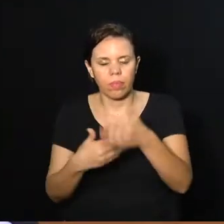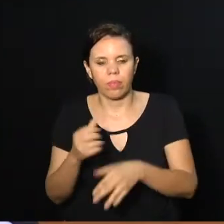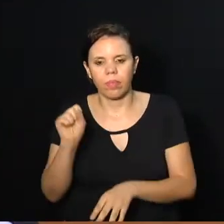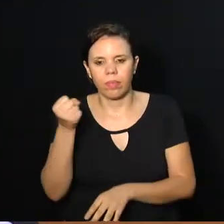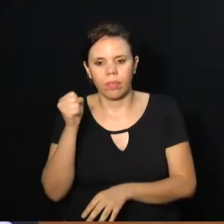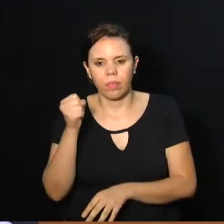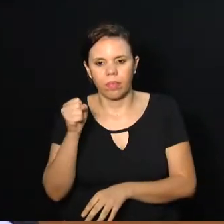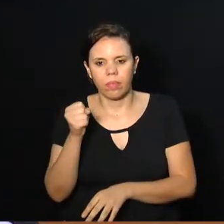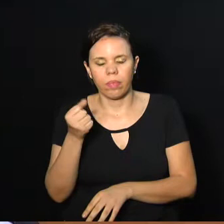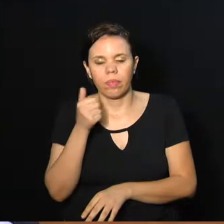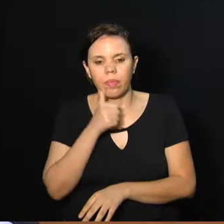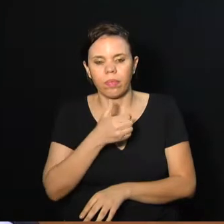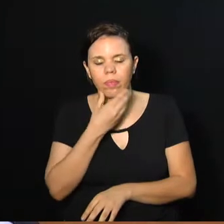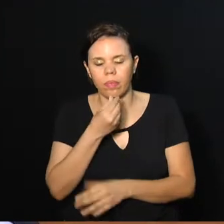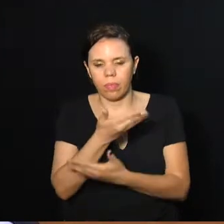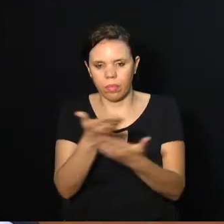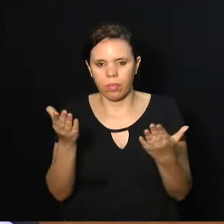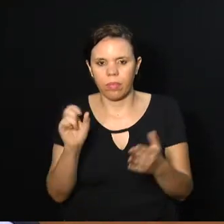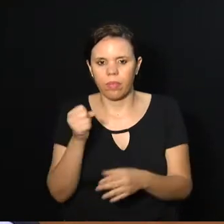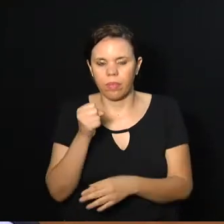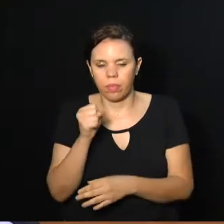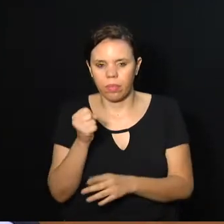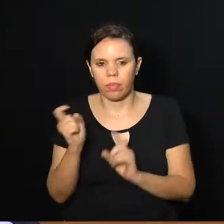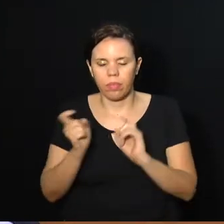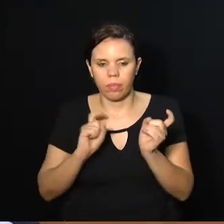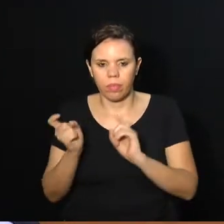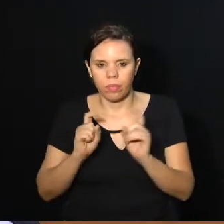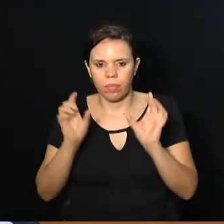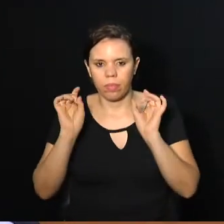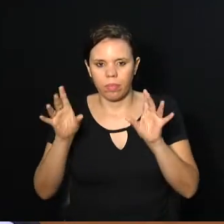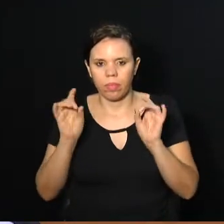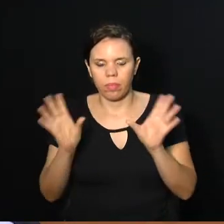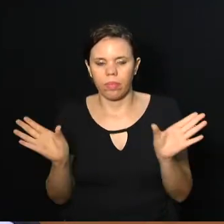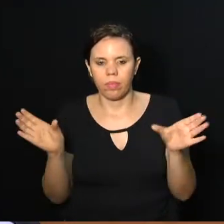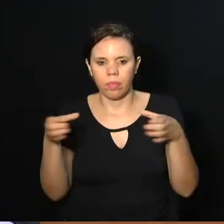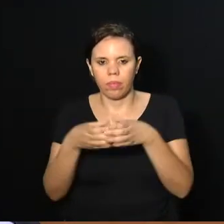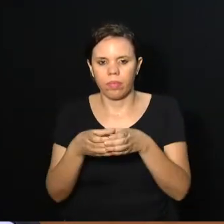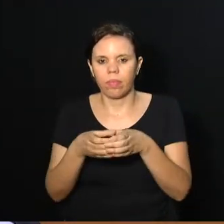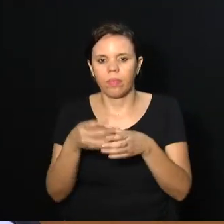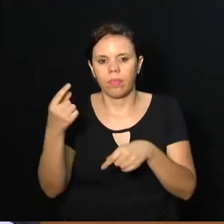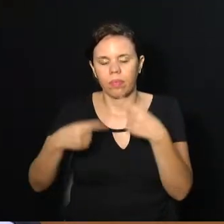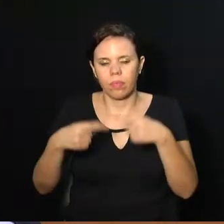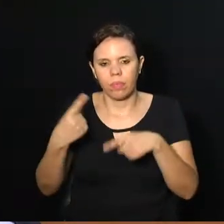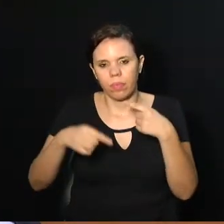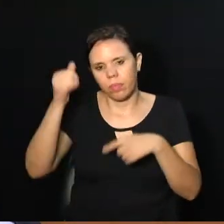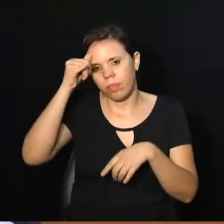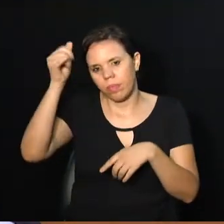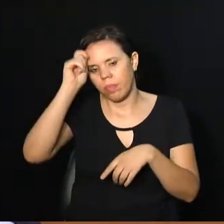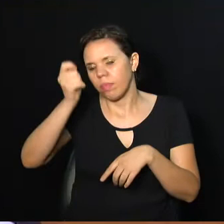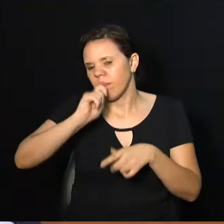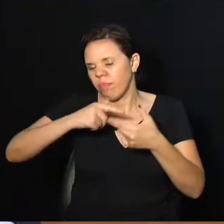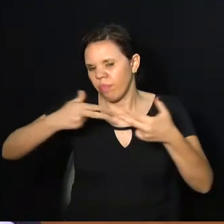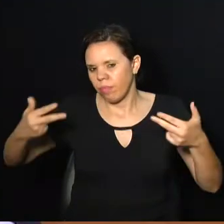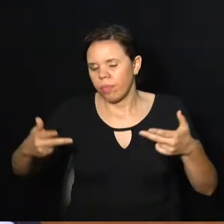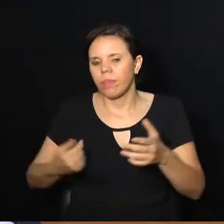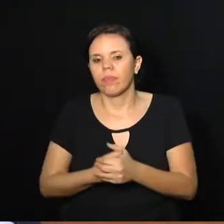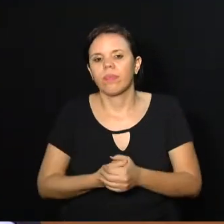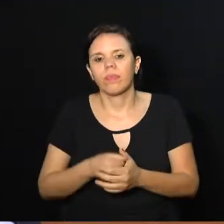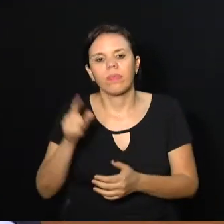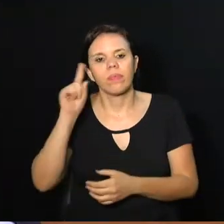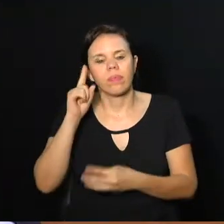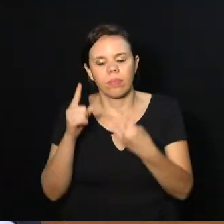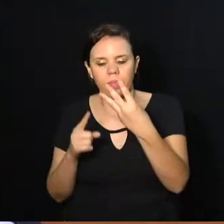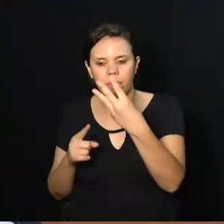oitava, e senhoras, né, para a 8ª reunião ordinária da Comissão de Políticas de Prevenção às Drogas, a ser realizada no dia 31